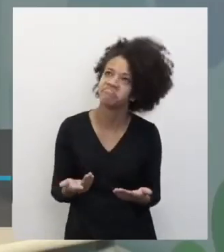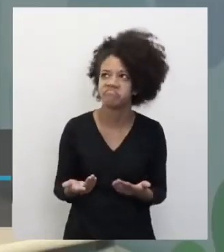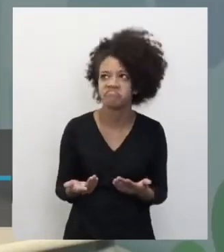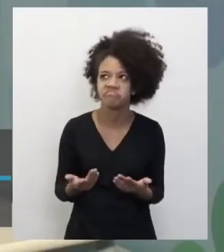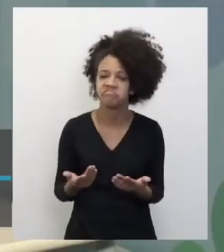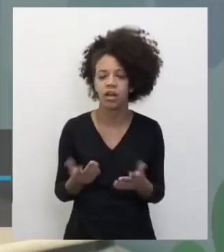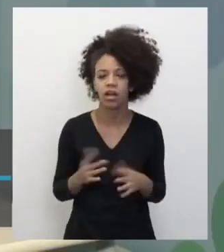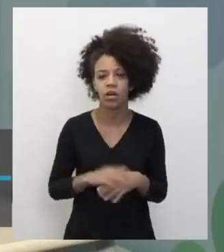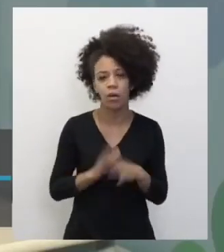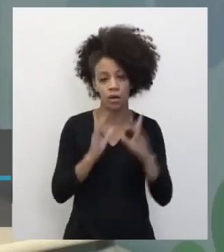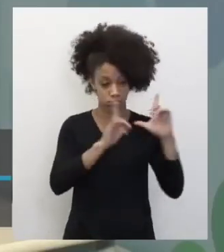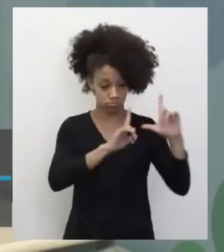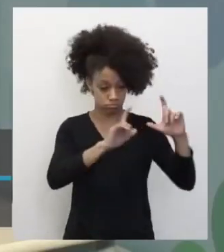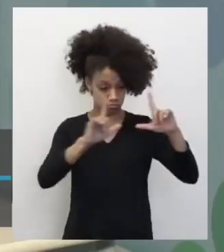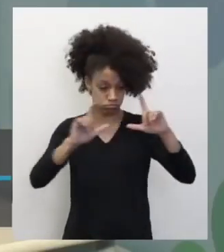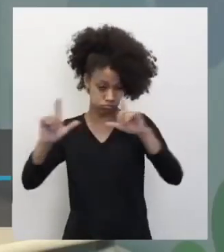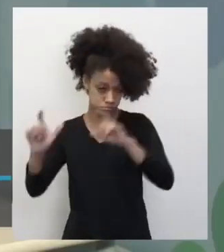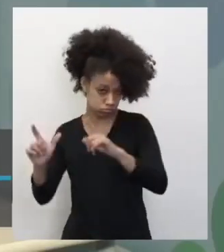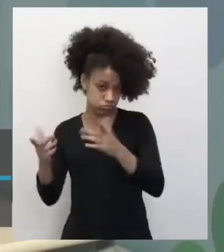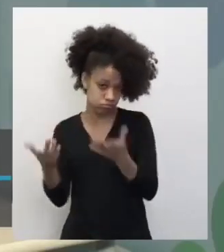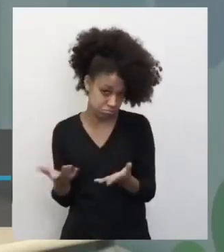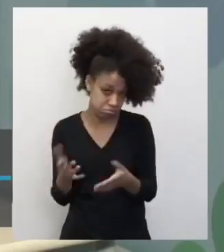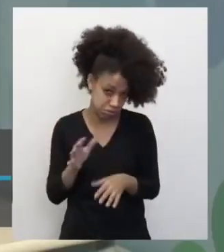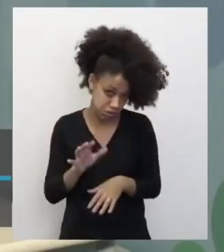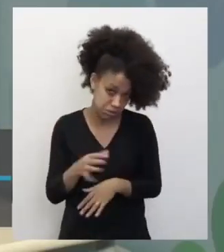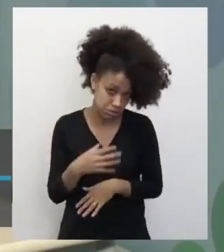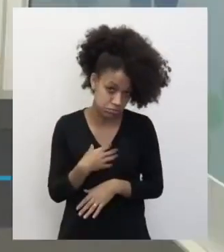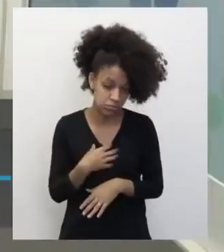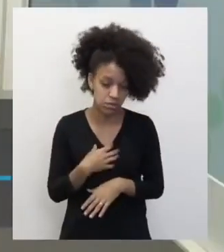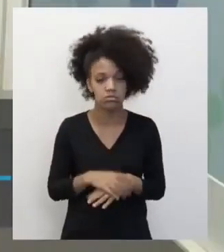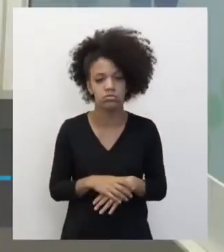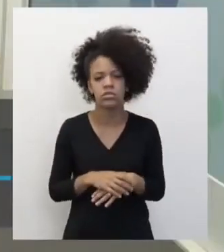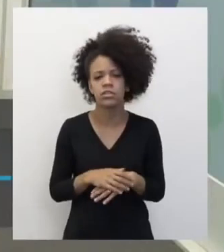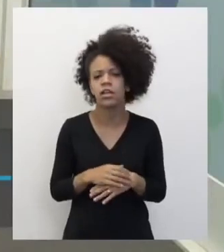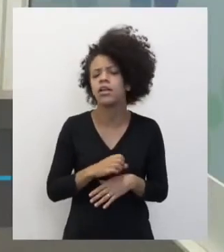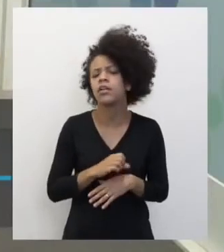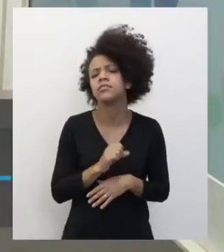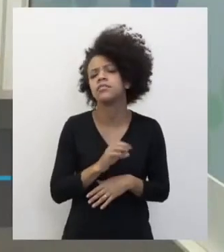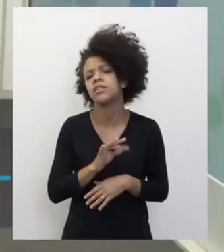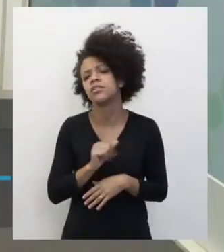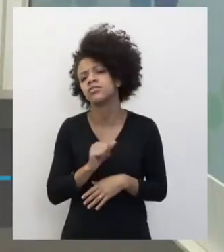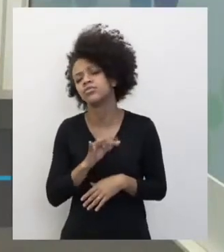sequência. Aí seria como se fosse uma sequenciação. E essa estática seria uma coisa